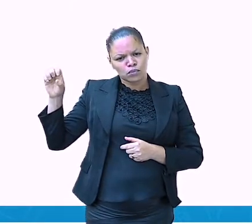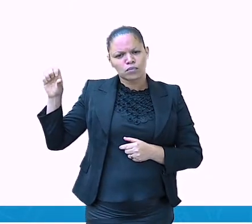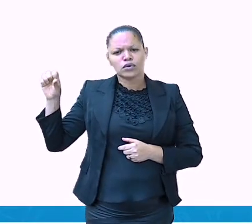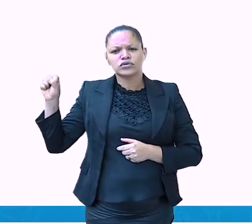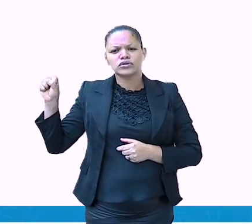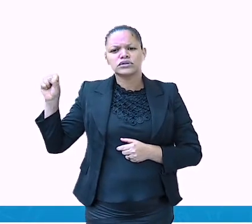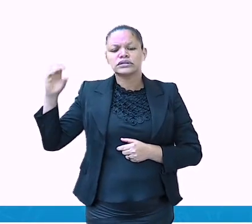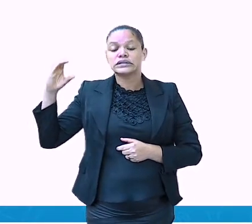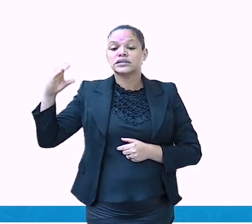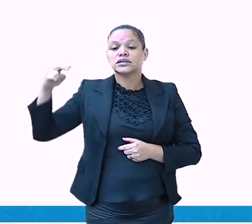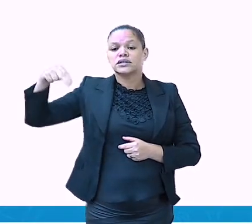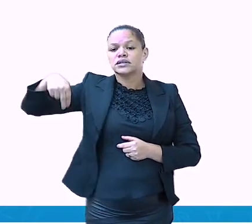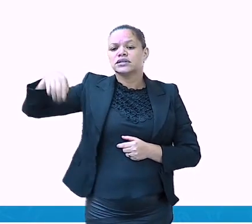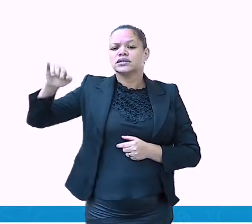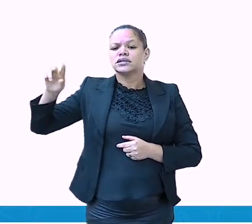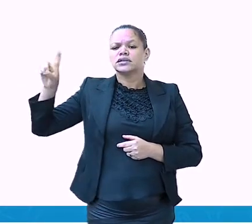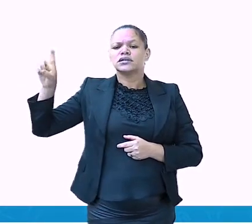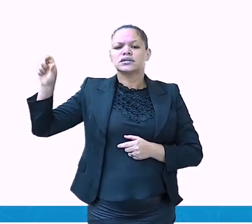moluscos,